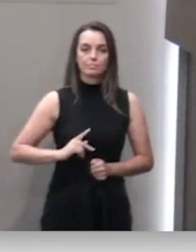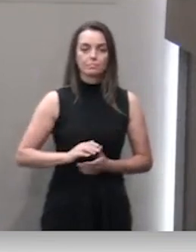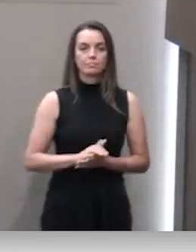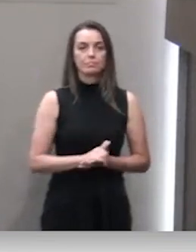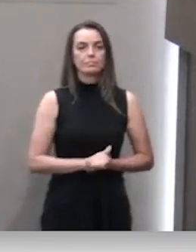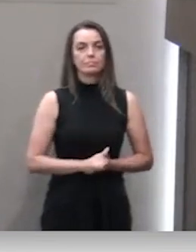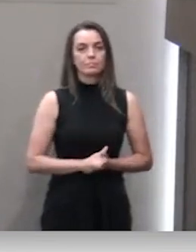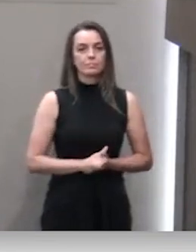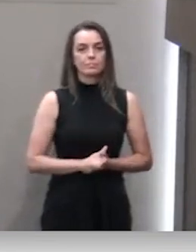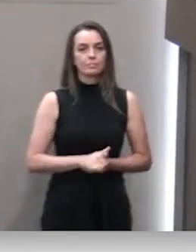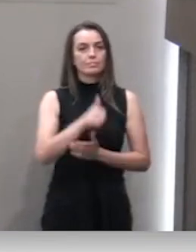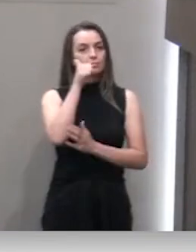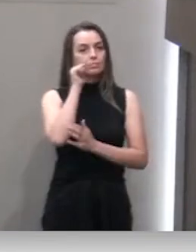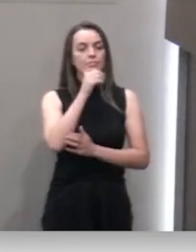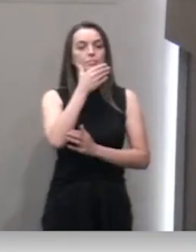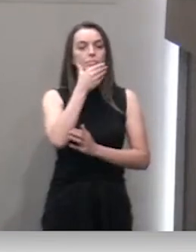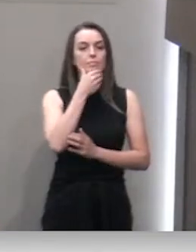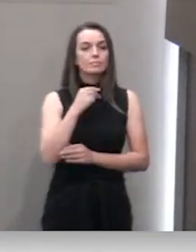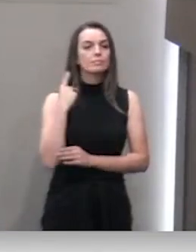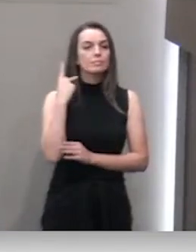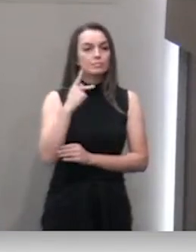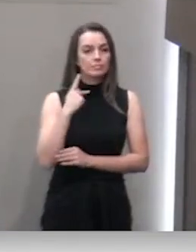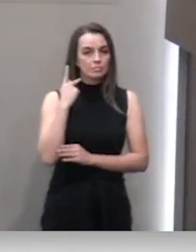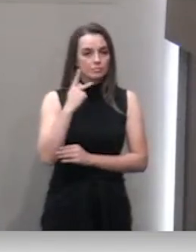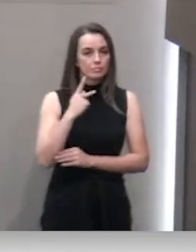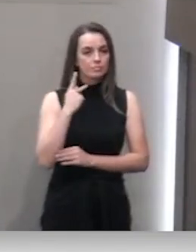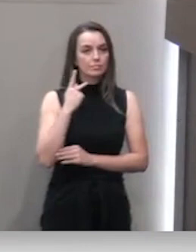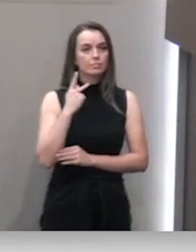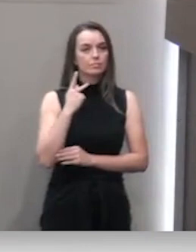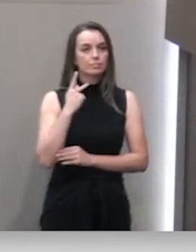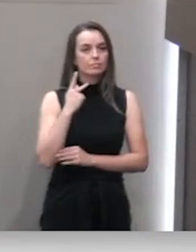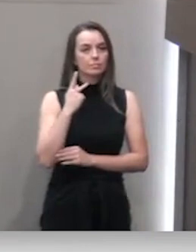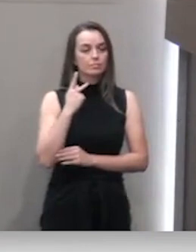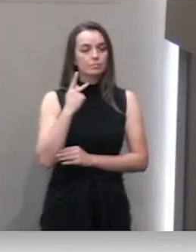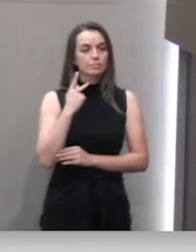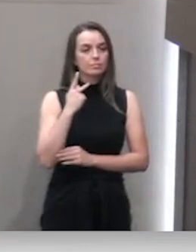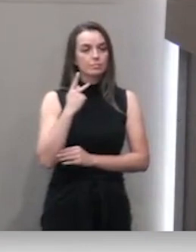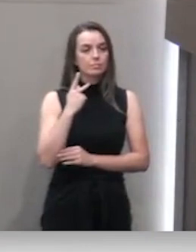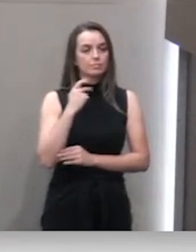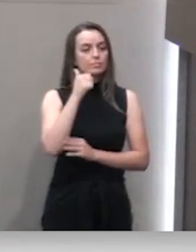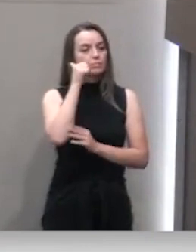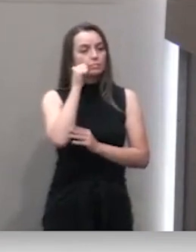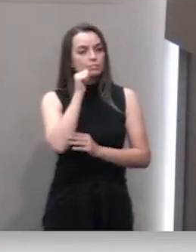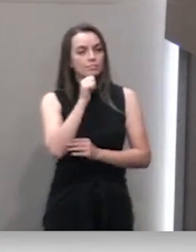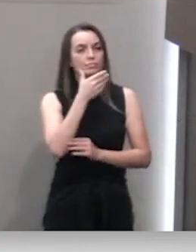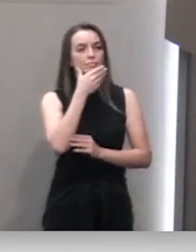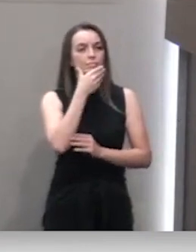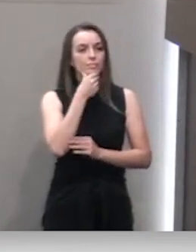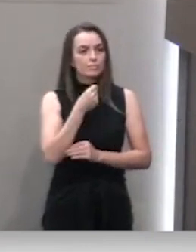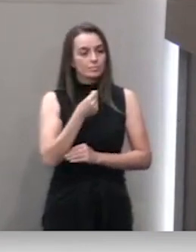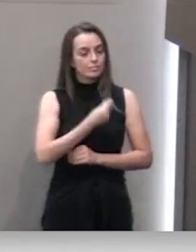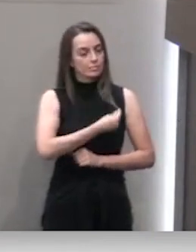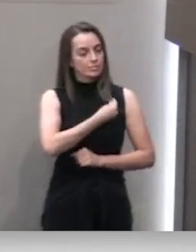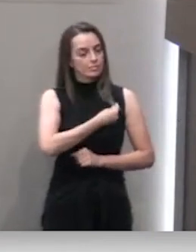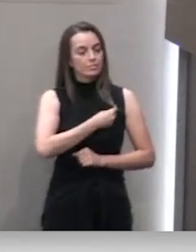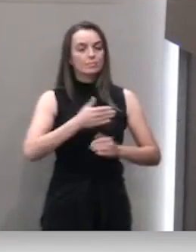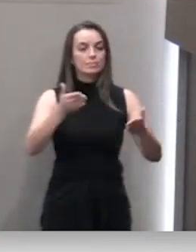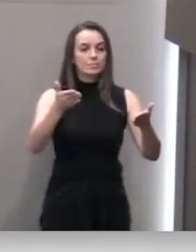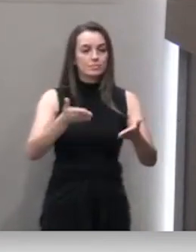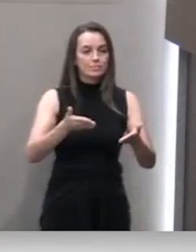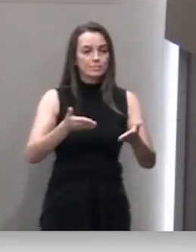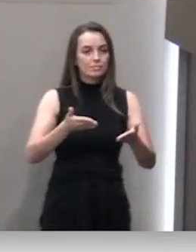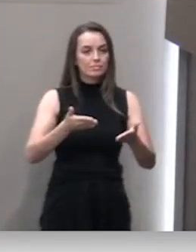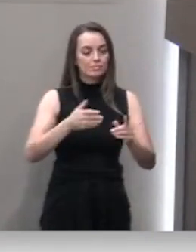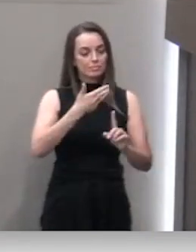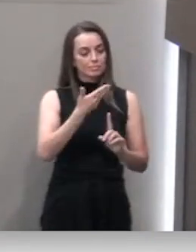senhoras e senhores vereadores, senhoras e senhores que nos dão a honra da presença no dia de hoje,